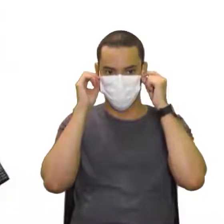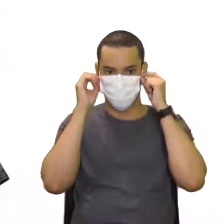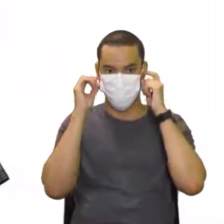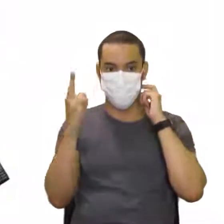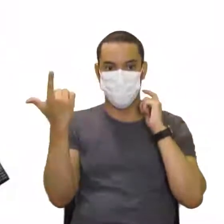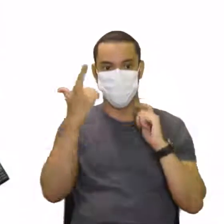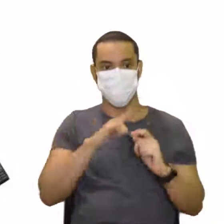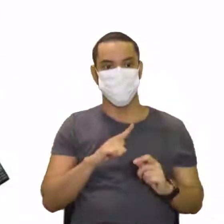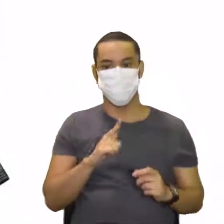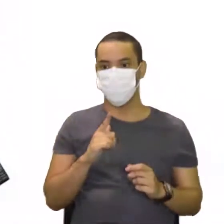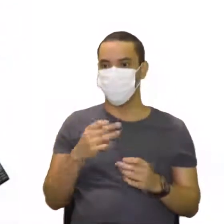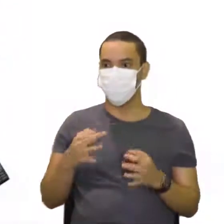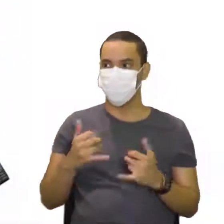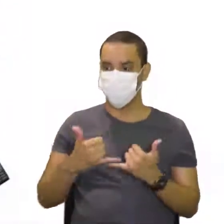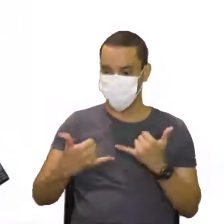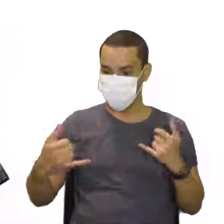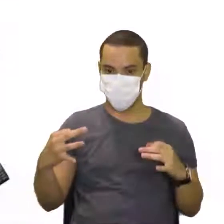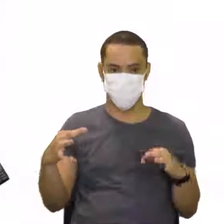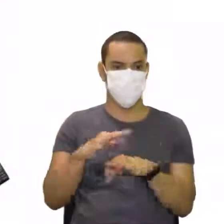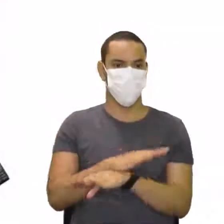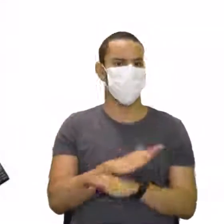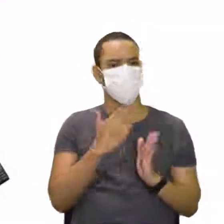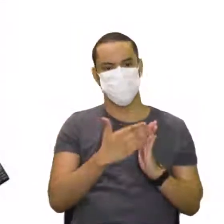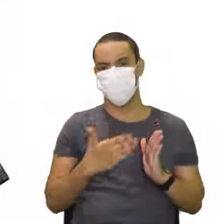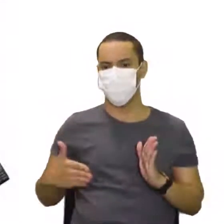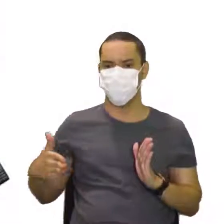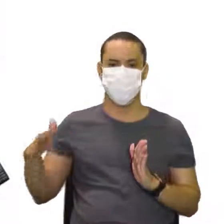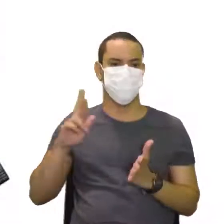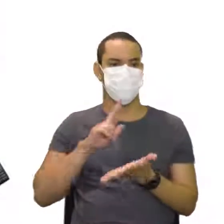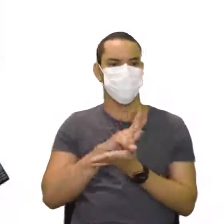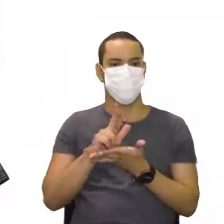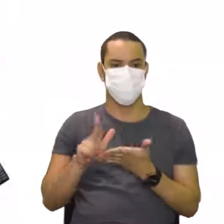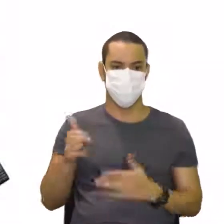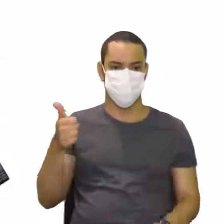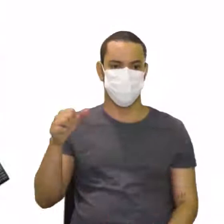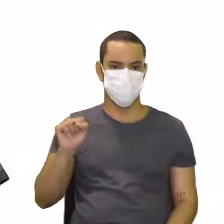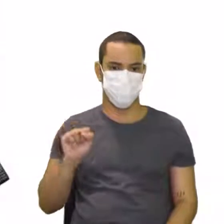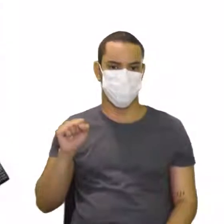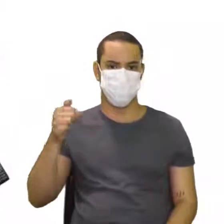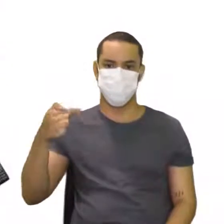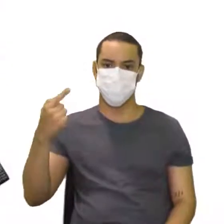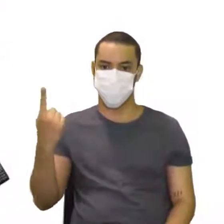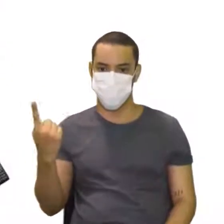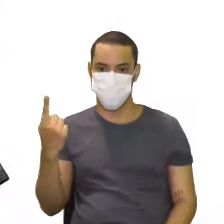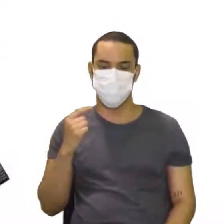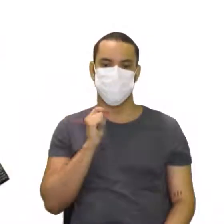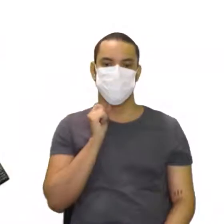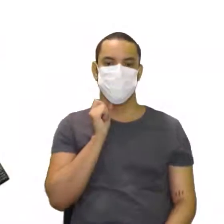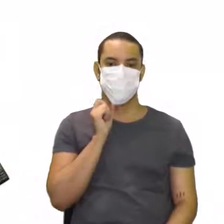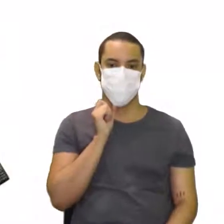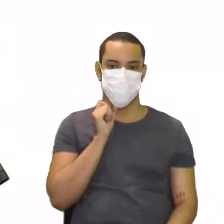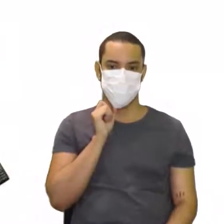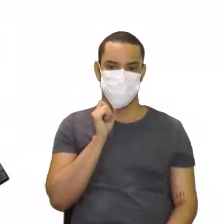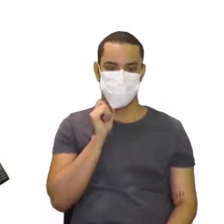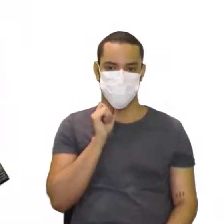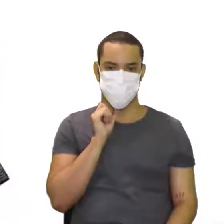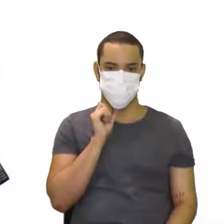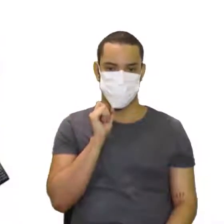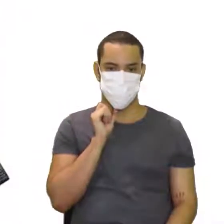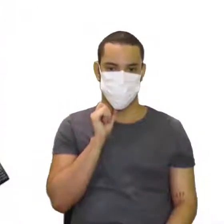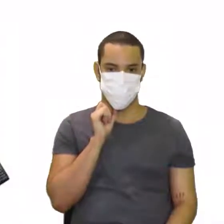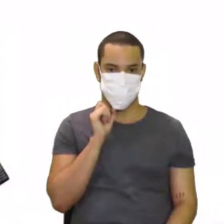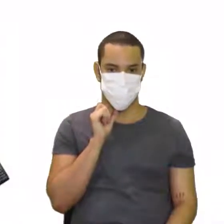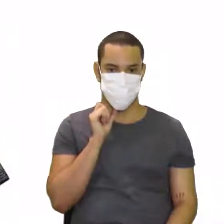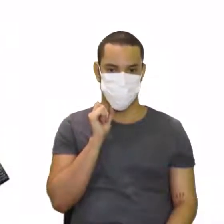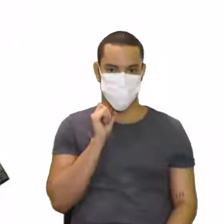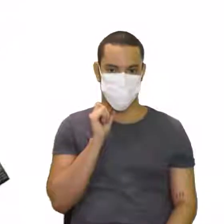primeira fase completa do telefone, e assim vai, pessoal, olha só, 1871, o Antônio Melce